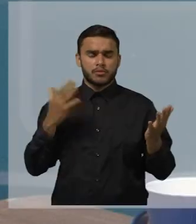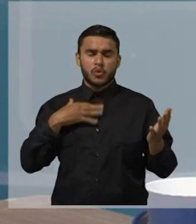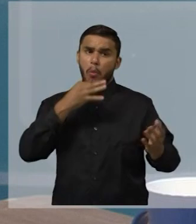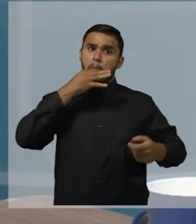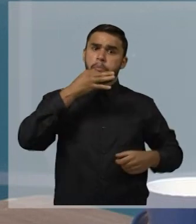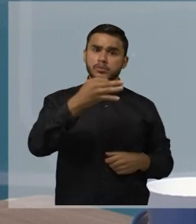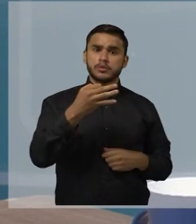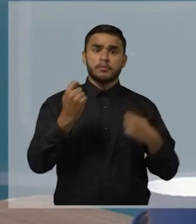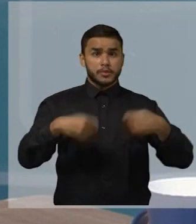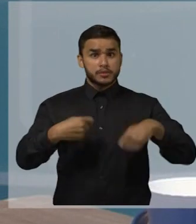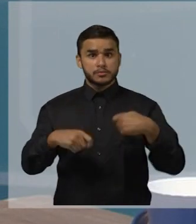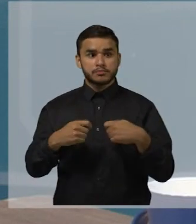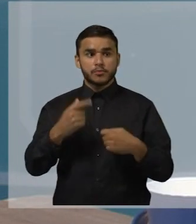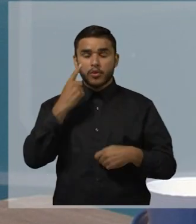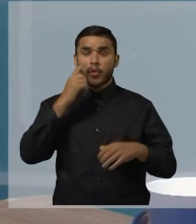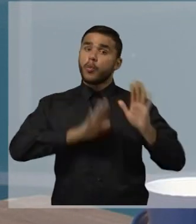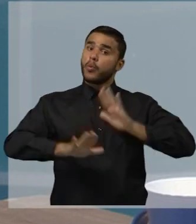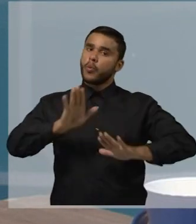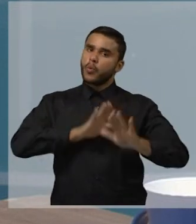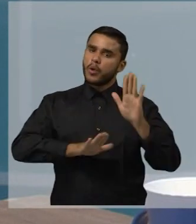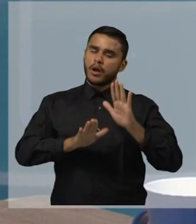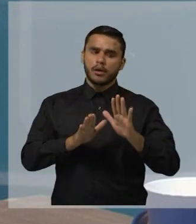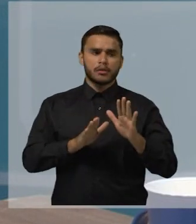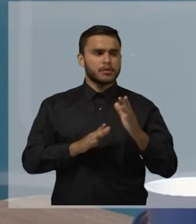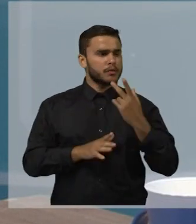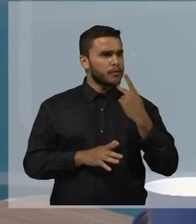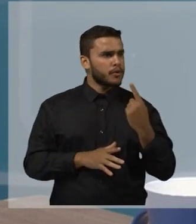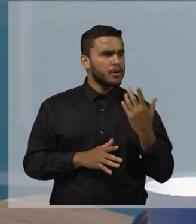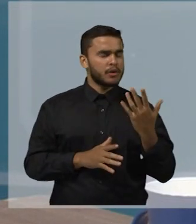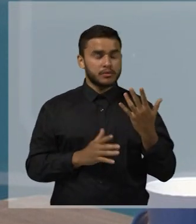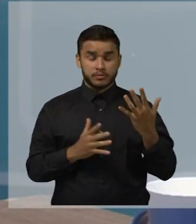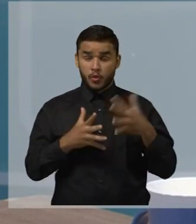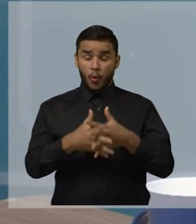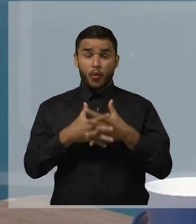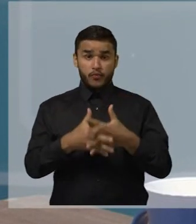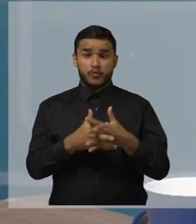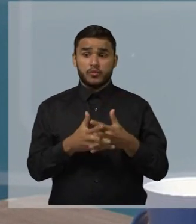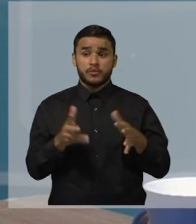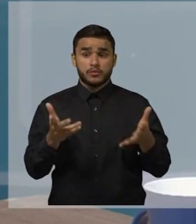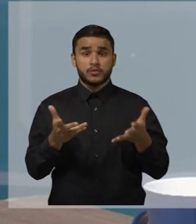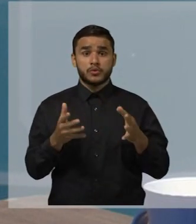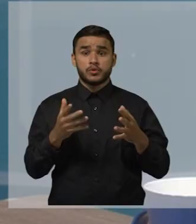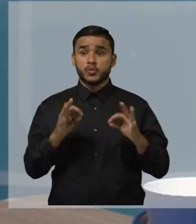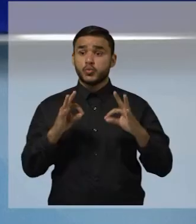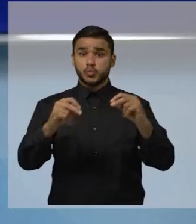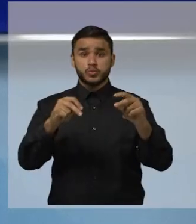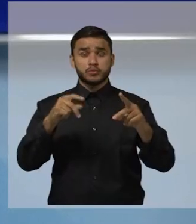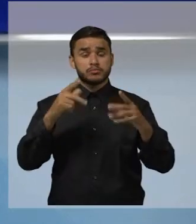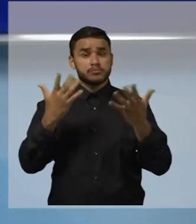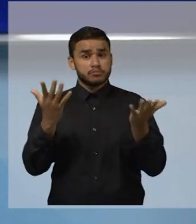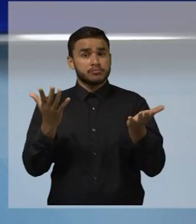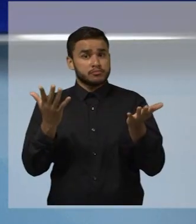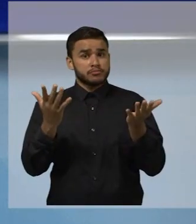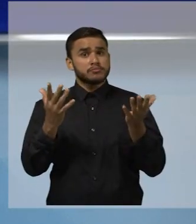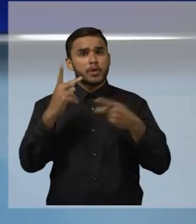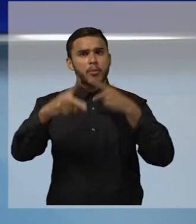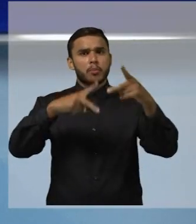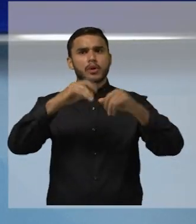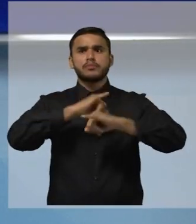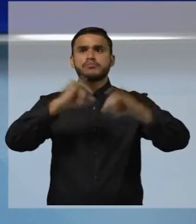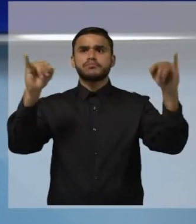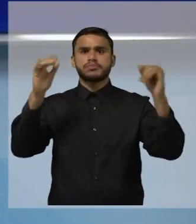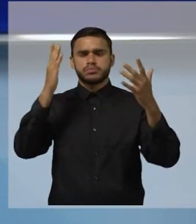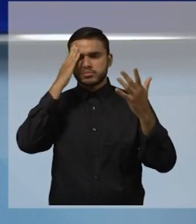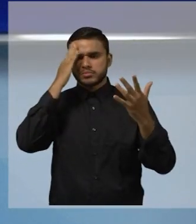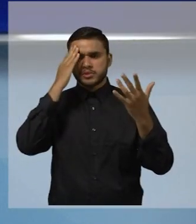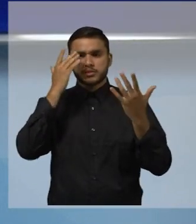isso não vai nenhuma crítica, apenas uma correção de que é preciso se ter cuidado, porque pode confundir a